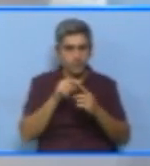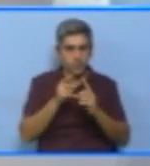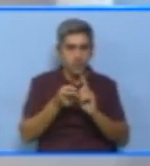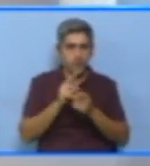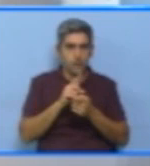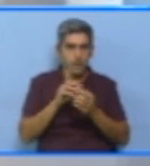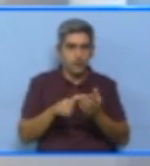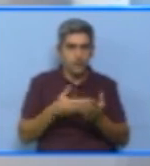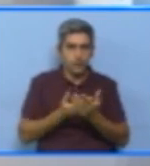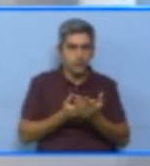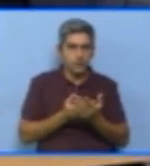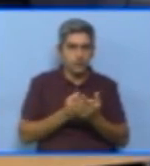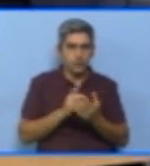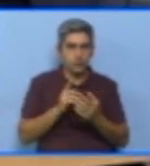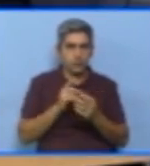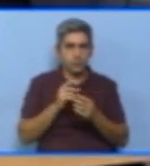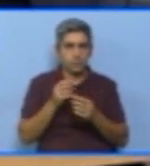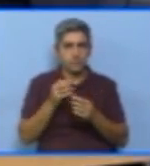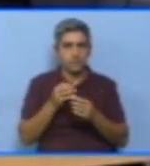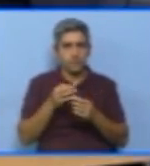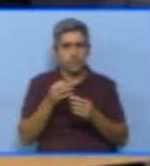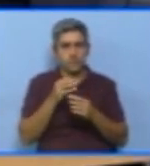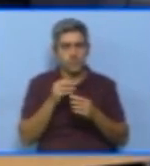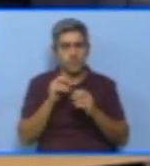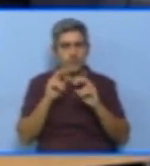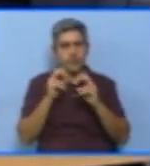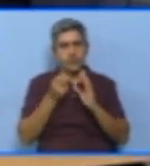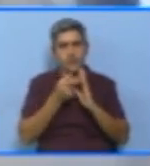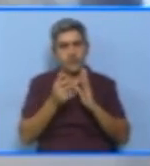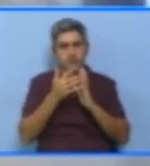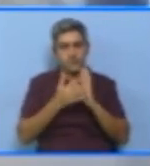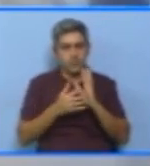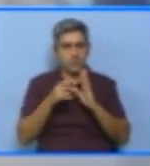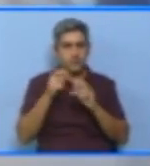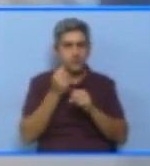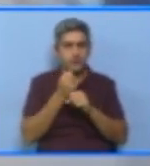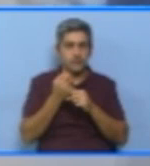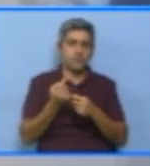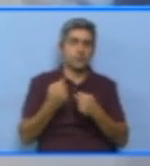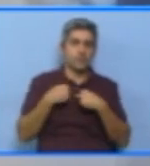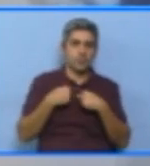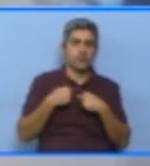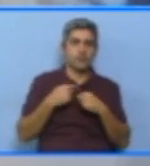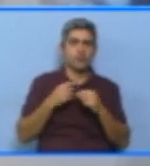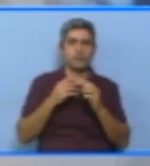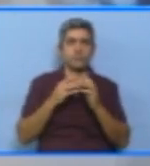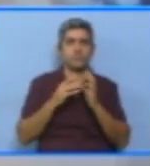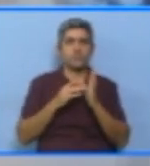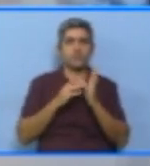é proposta, não é o núcleo da mensagem. Está ao serviço de nosso Jesus Cristo